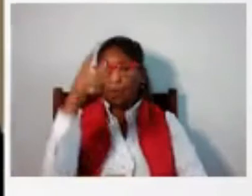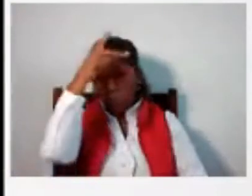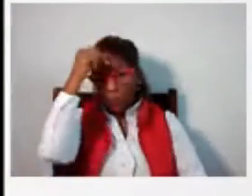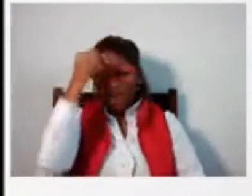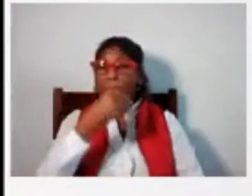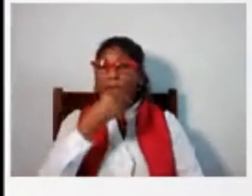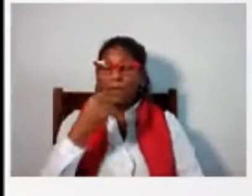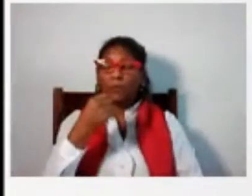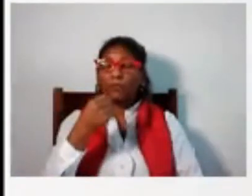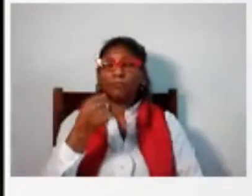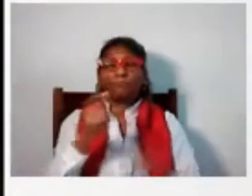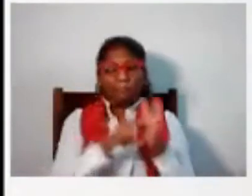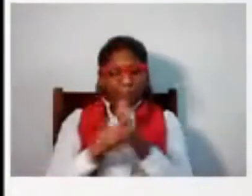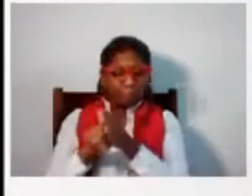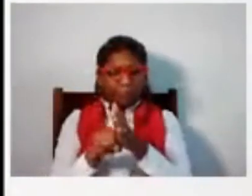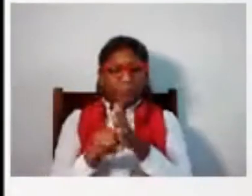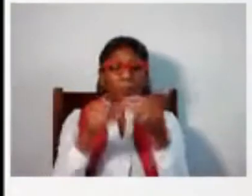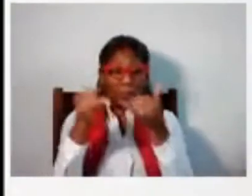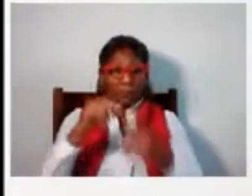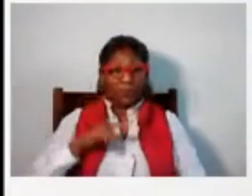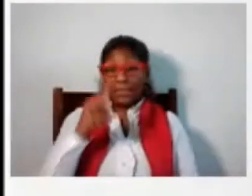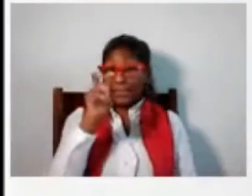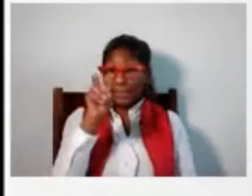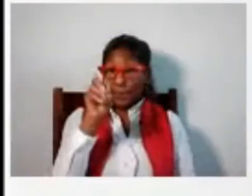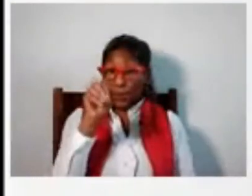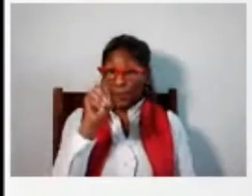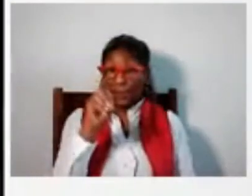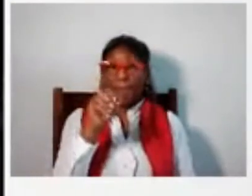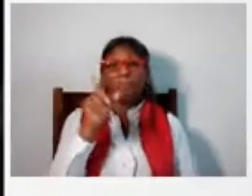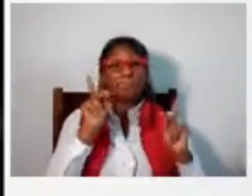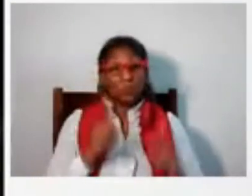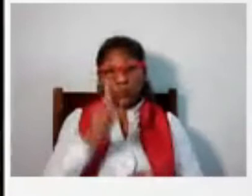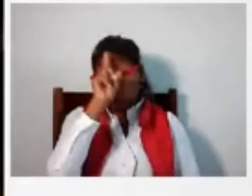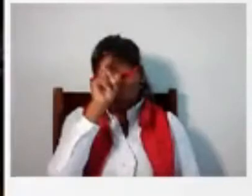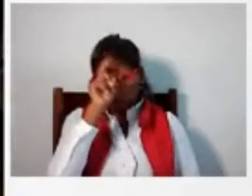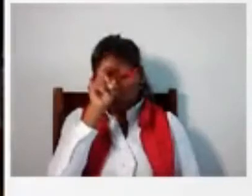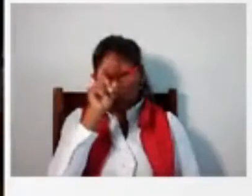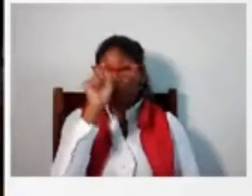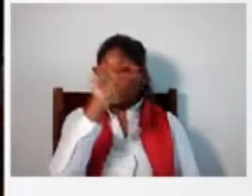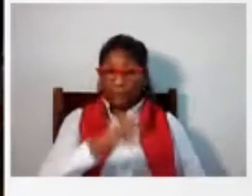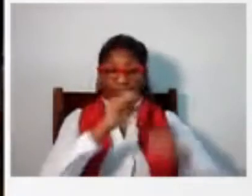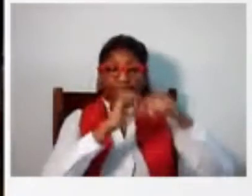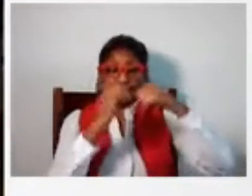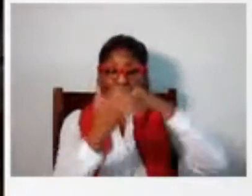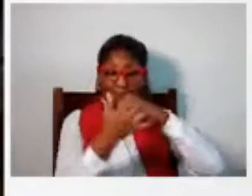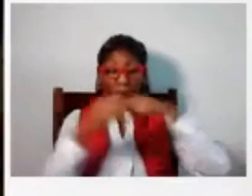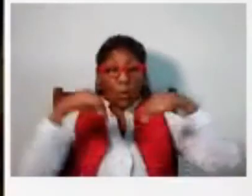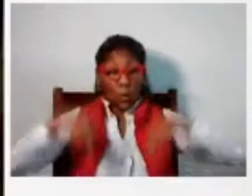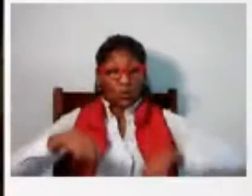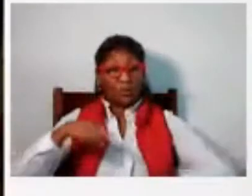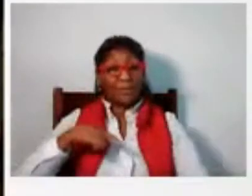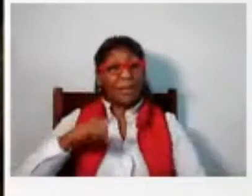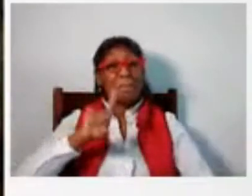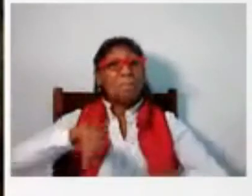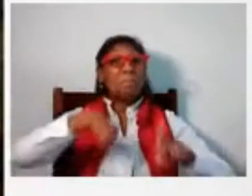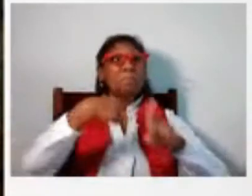em torno de 50 casos confirmados internados na região metropolitana e temos hoje mais de 100